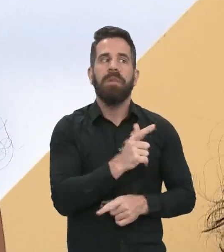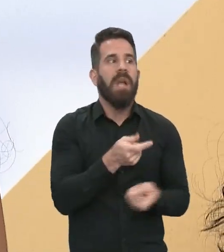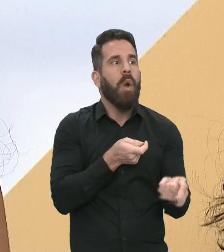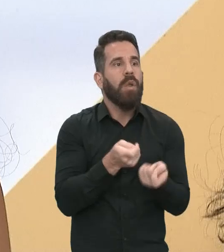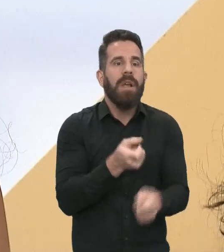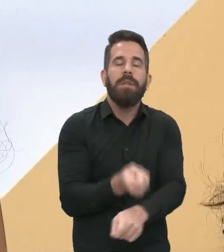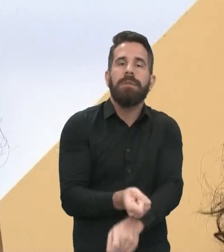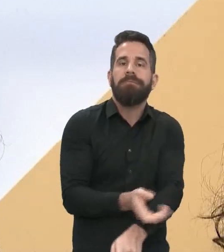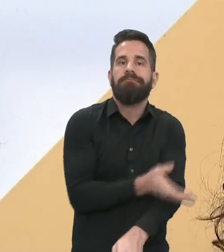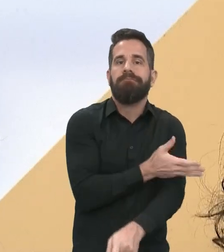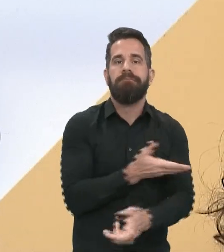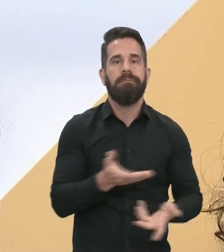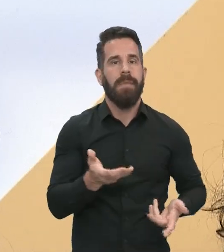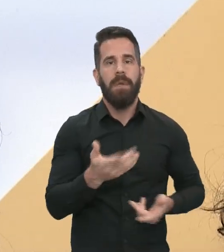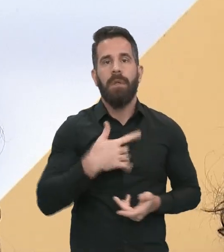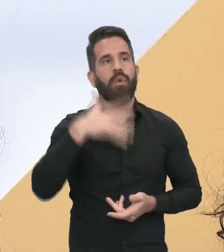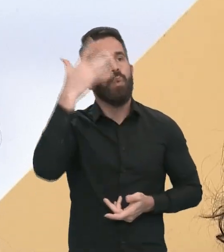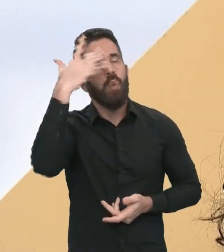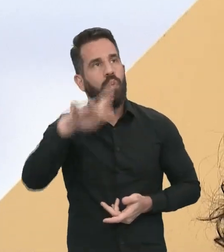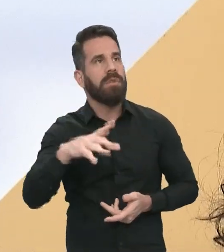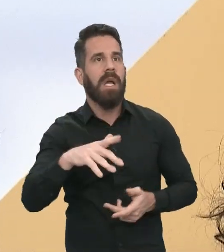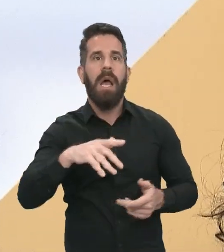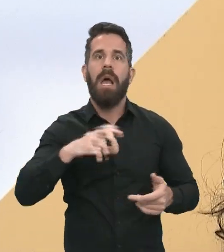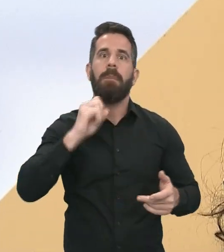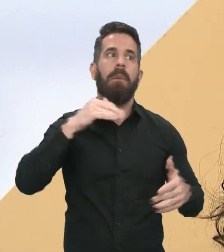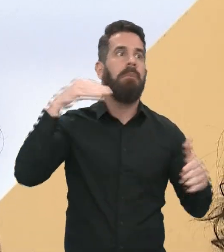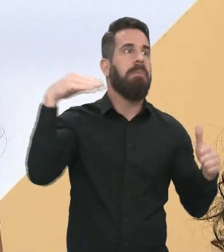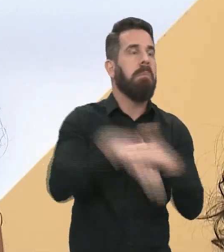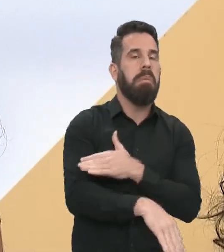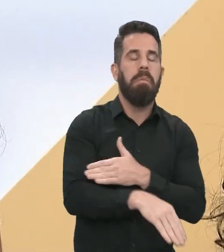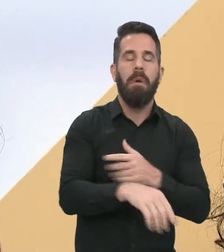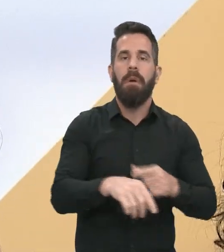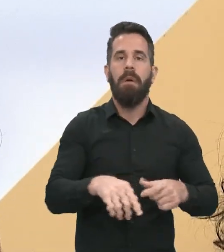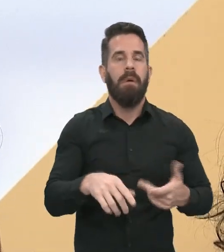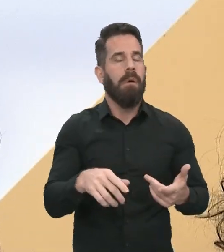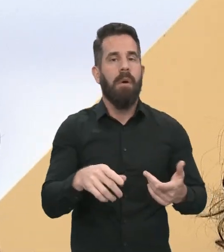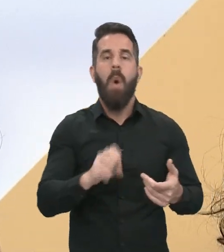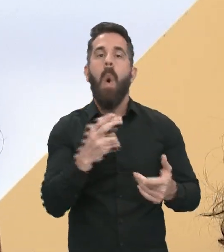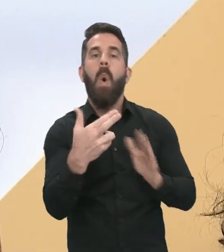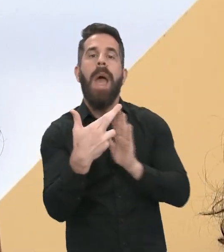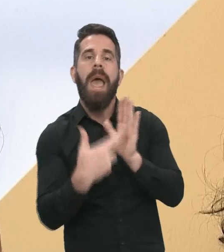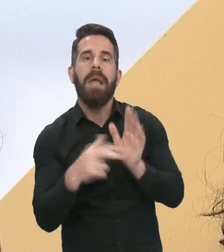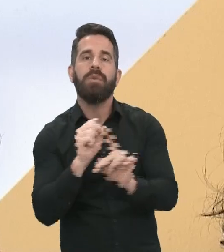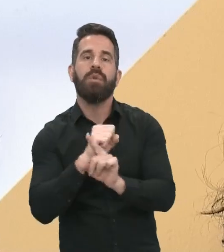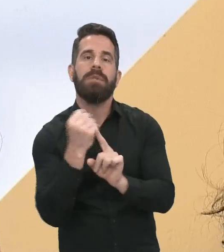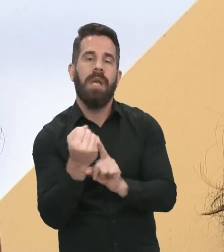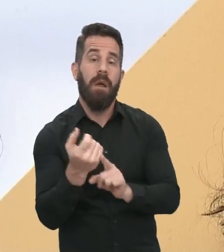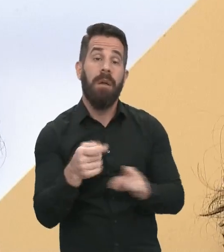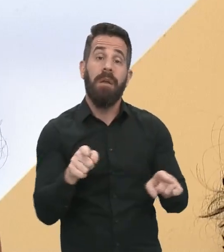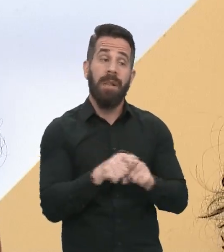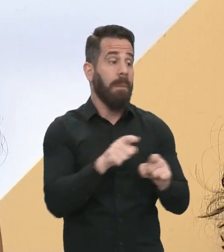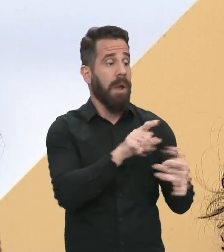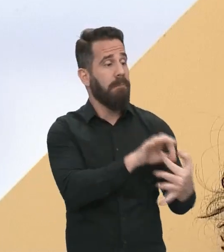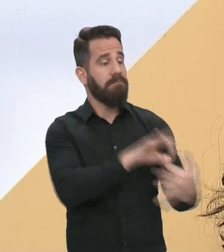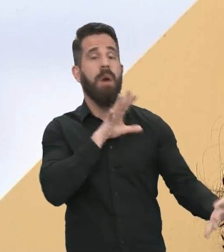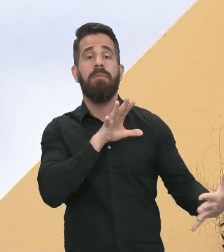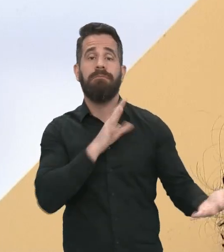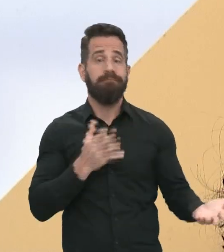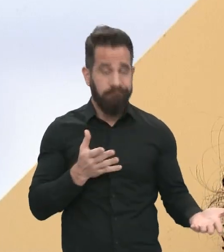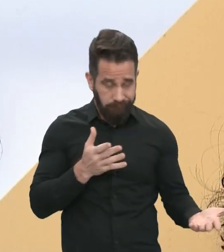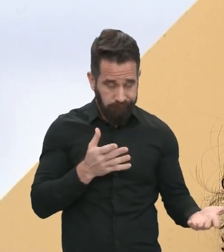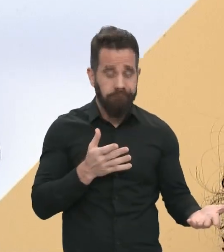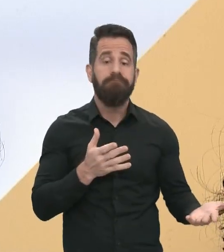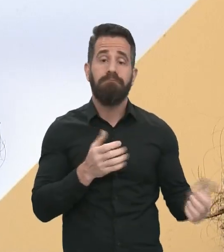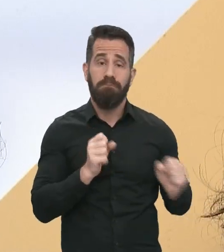com frustração, ela não vai aprender as regras sociais e muitas vezes afeta até o vínculo afetivo entre pai,